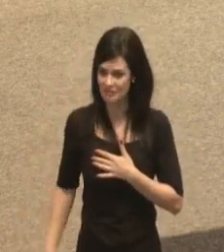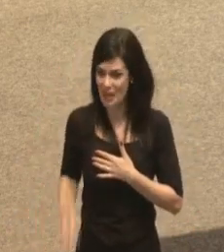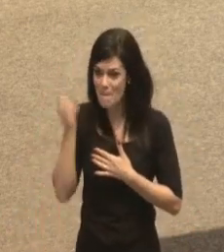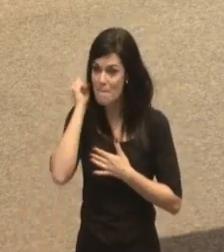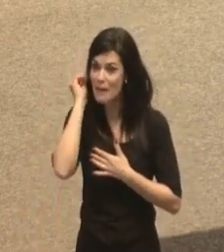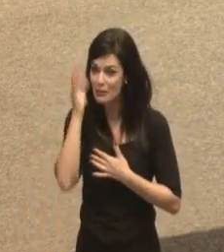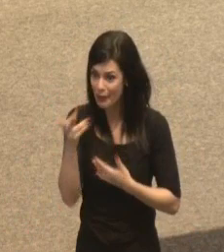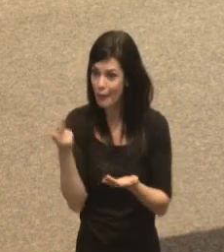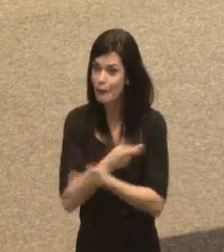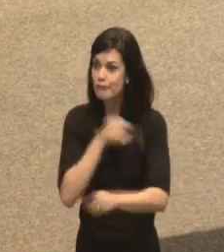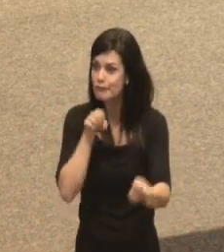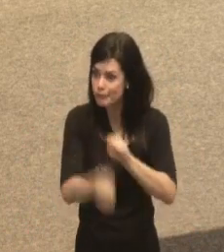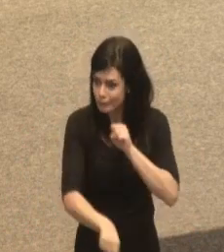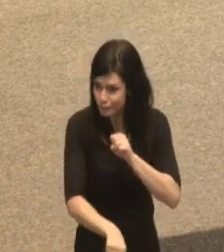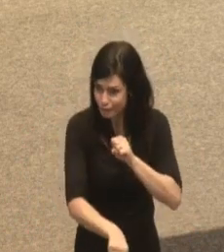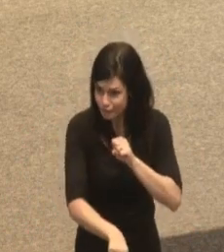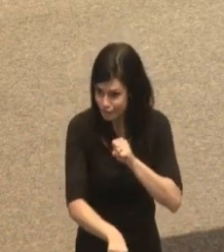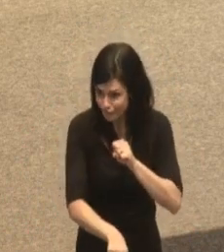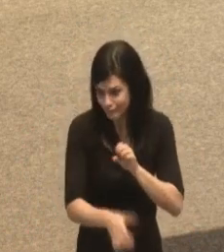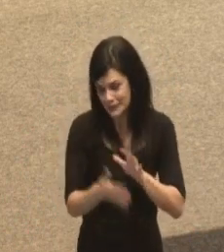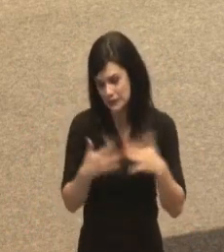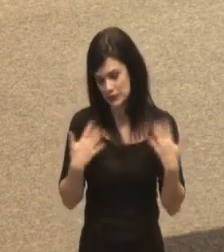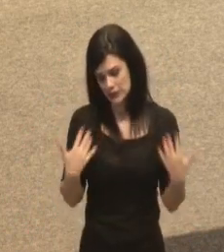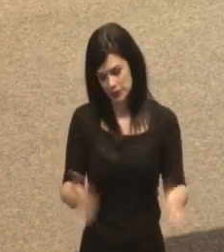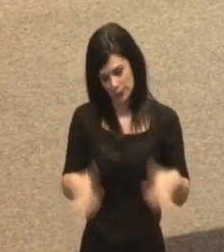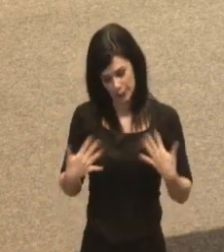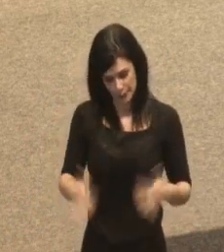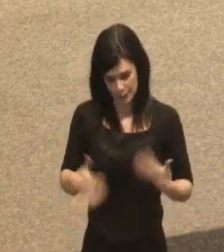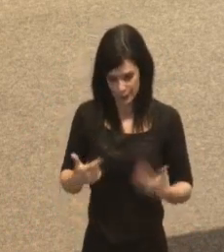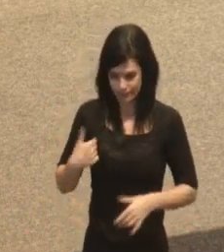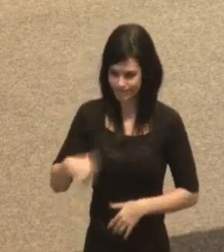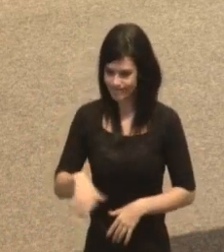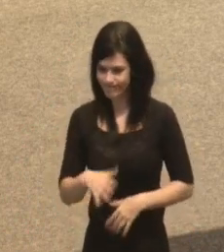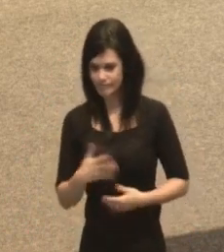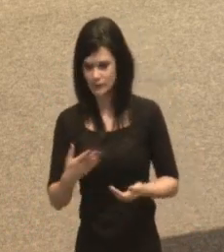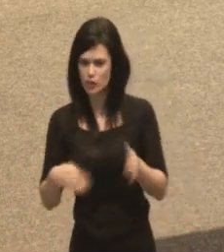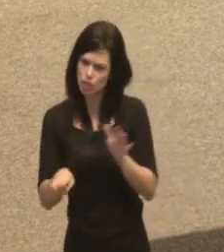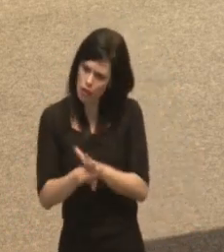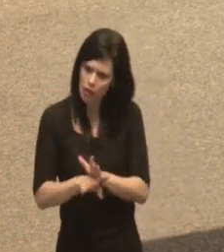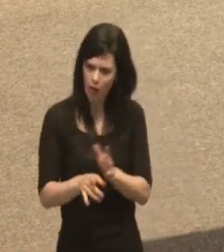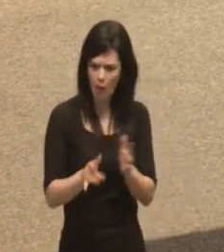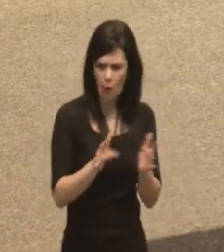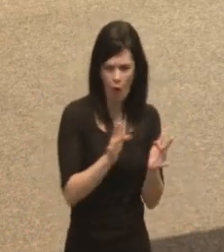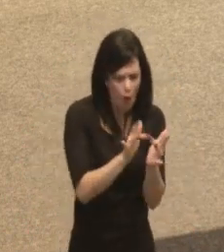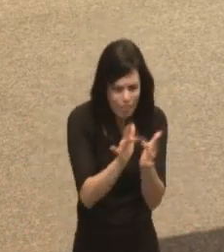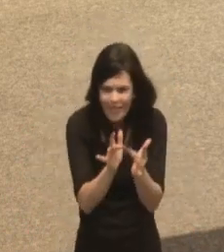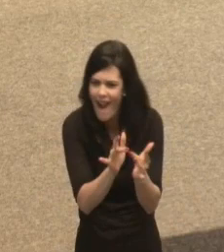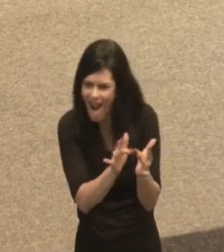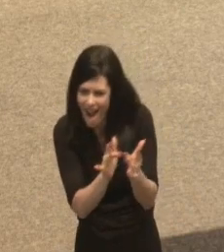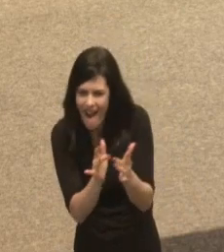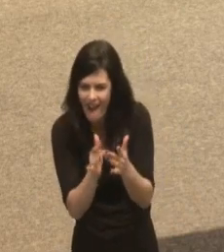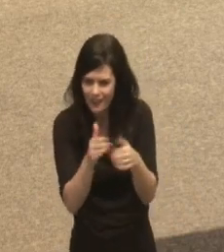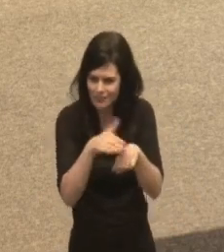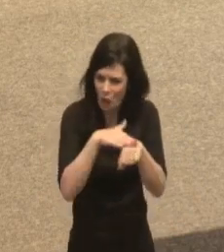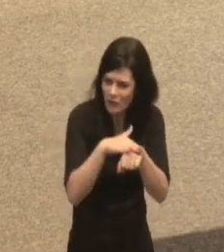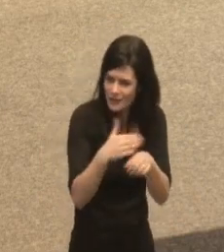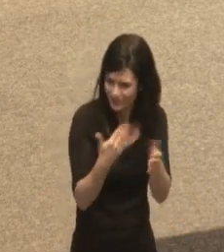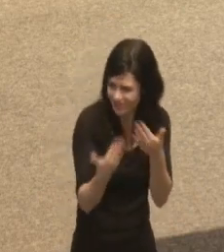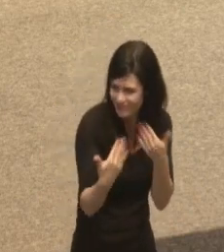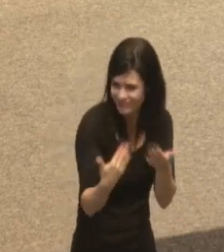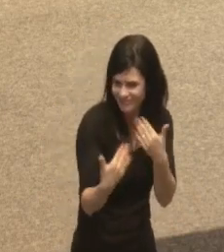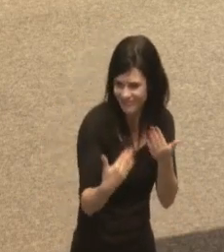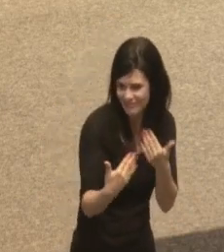madrugada. E nós começamos a trabalhar naquela praça. E algumas pessoas eram contactadas, e um moço